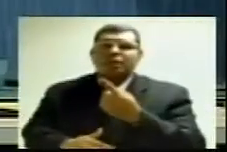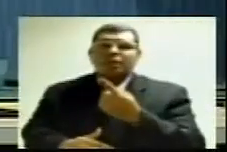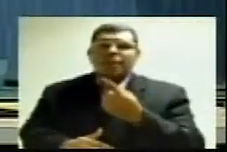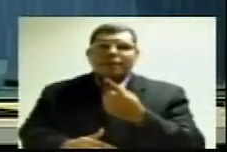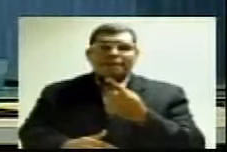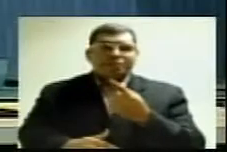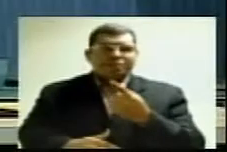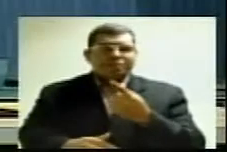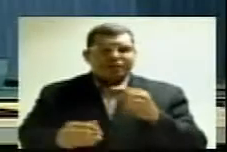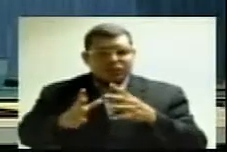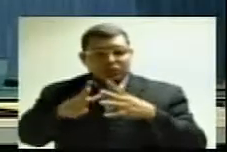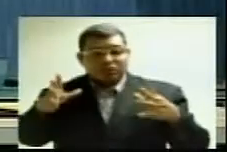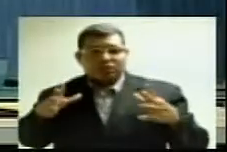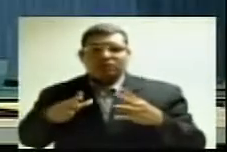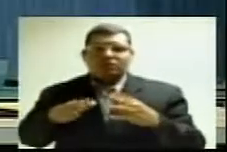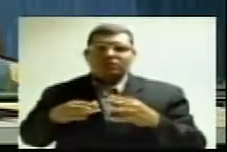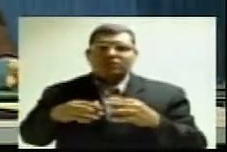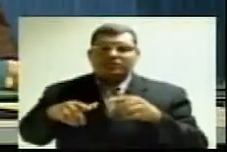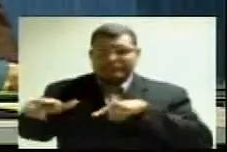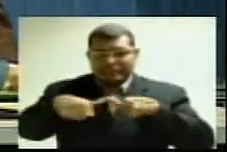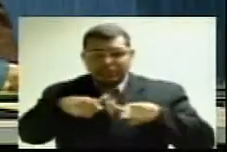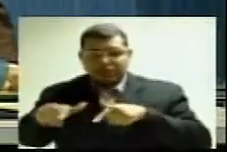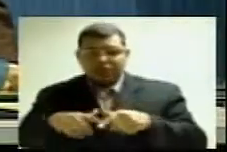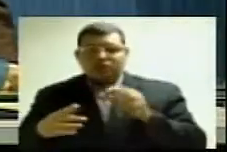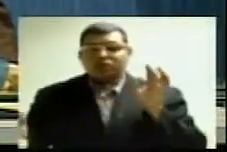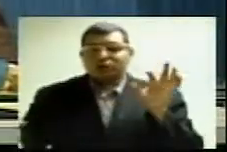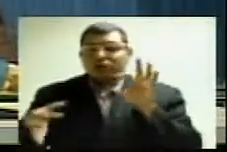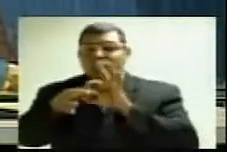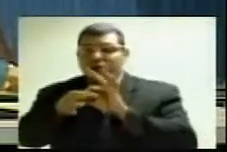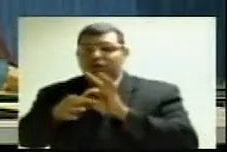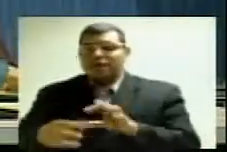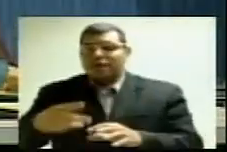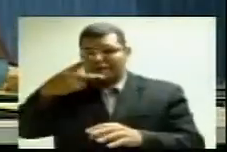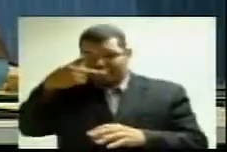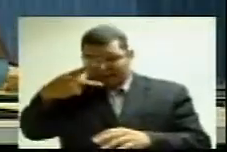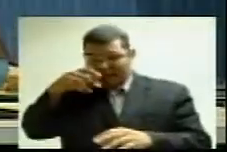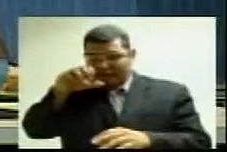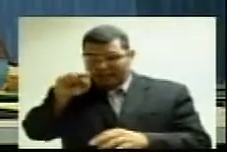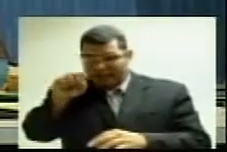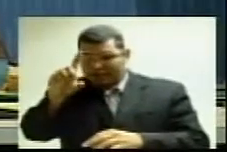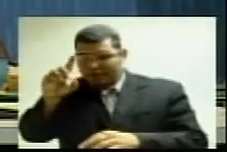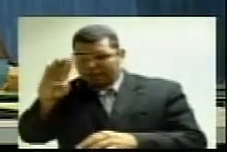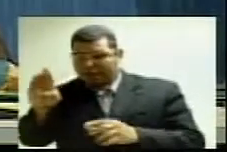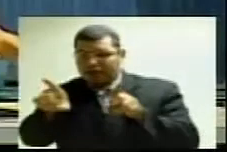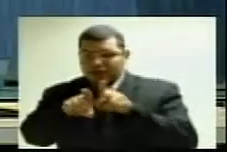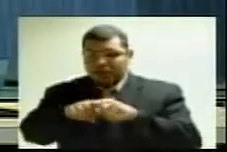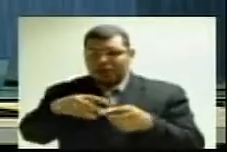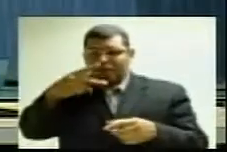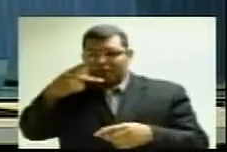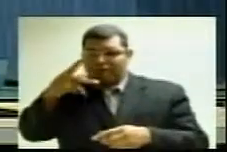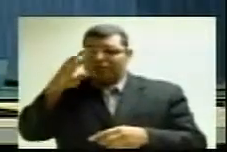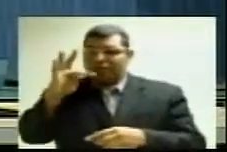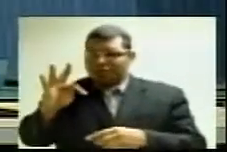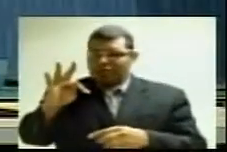de um bipartidarismo, numa polarização entre PSDB e PT,